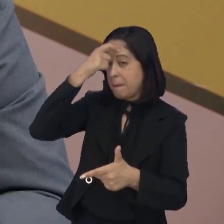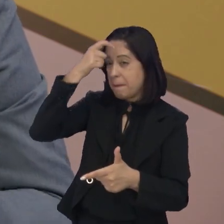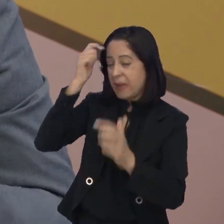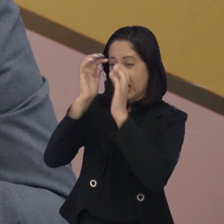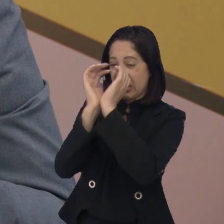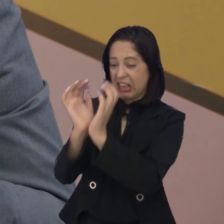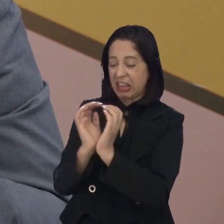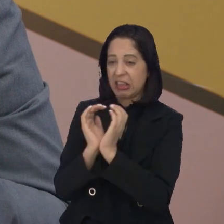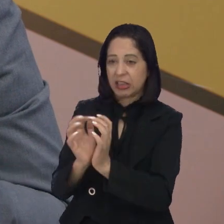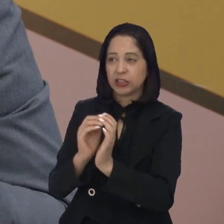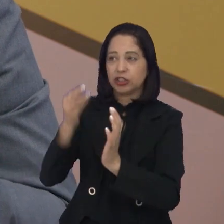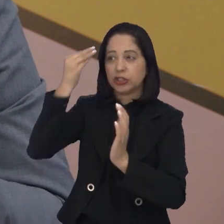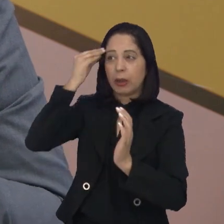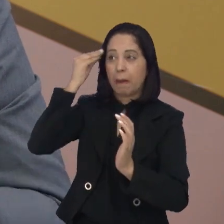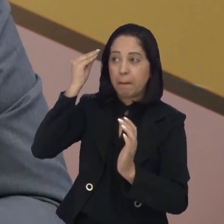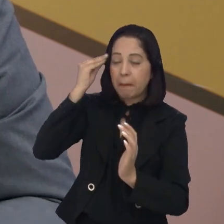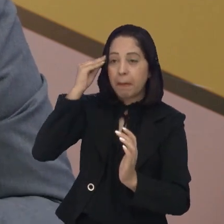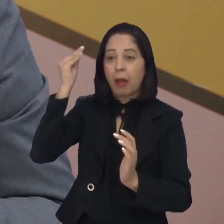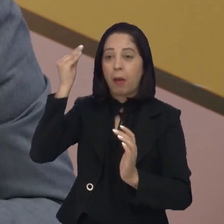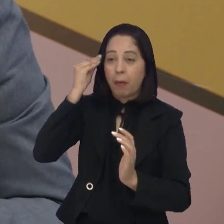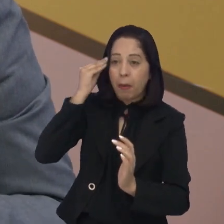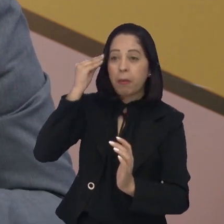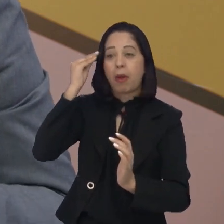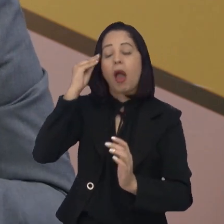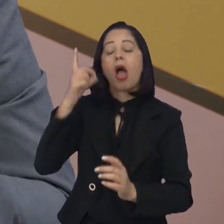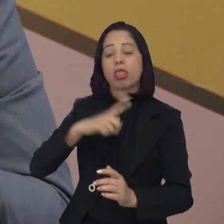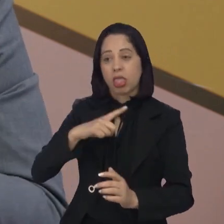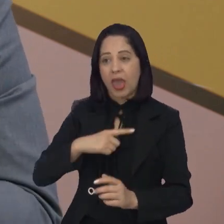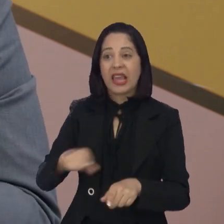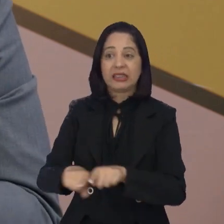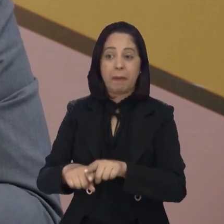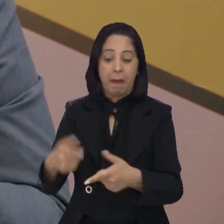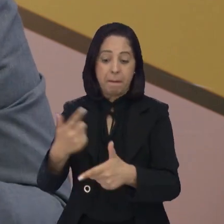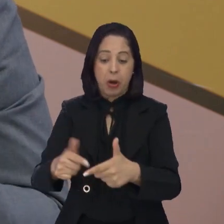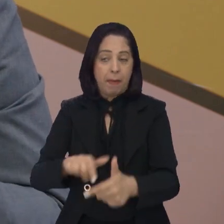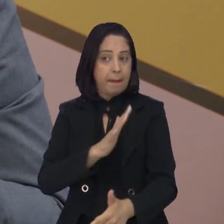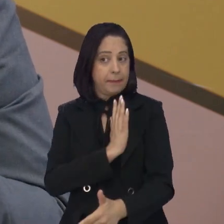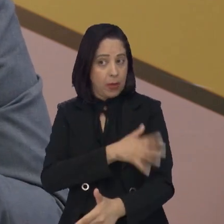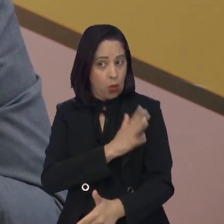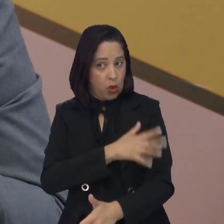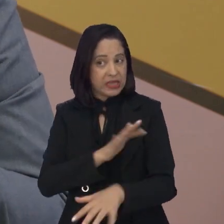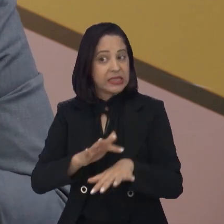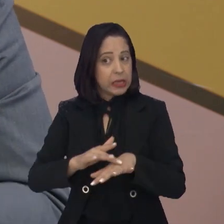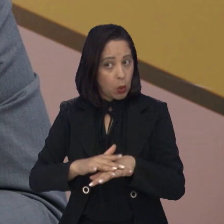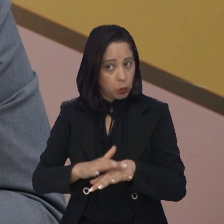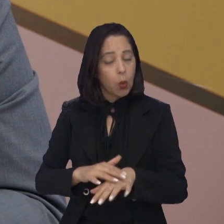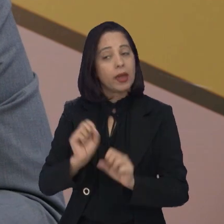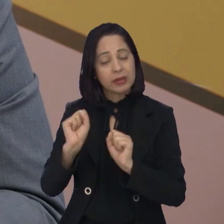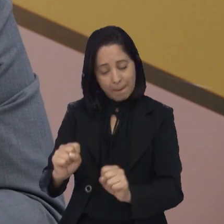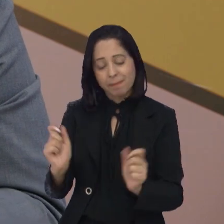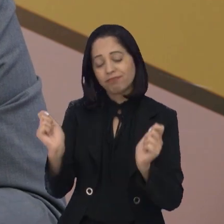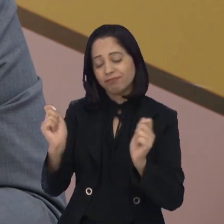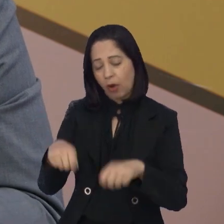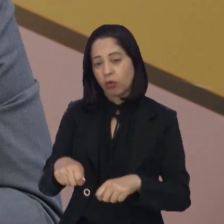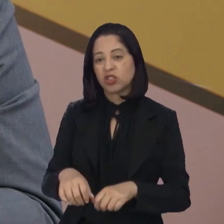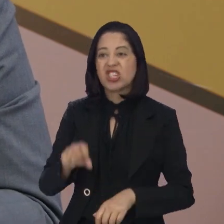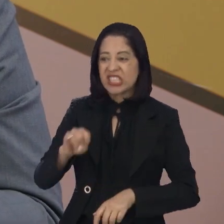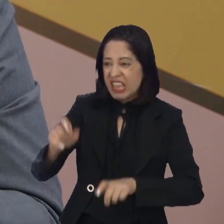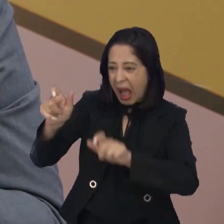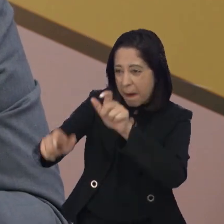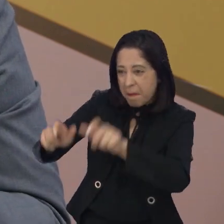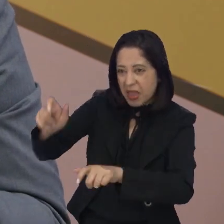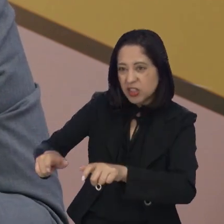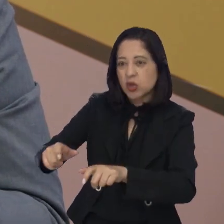pressão alta, risco de desenvolver doenças cardíacas. E muitas vezes a pessoa que tem o problema de sono,